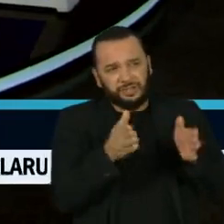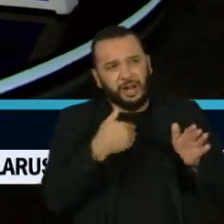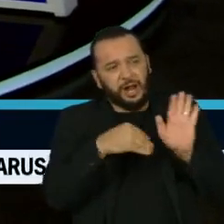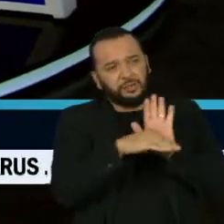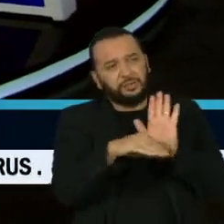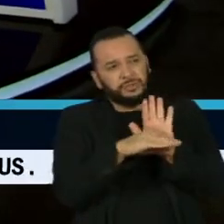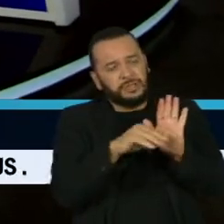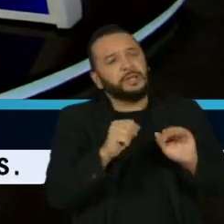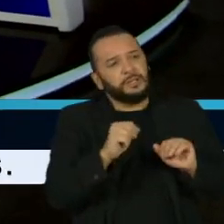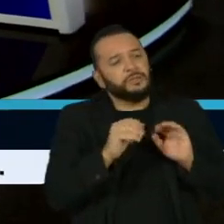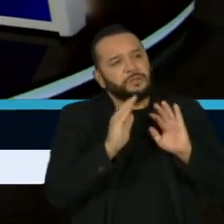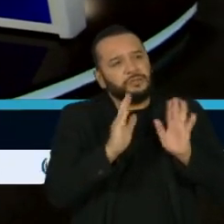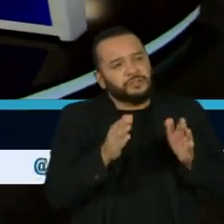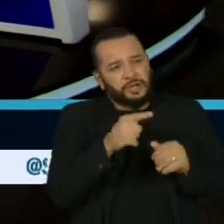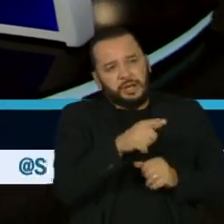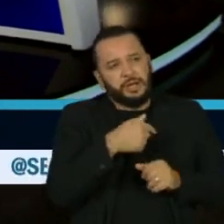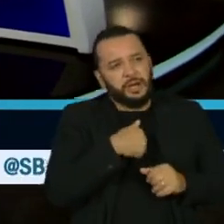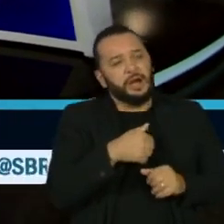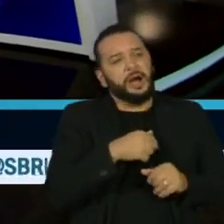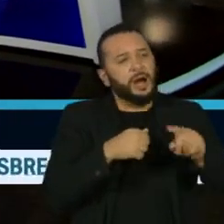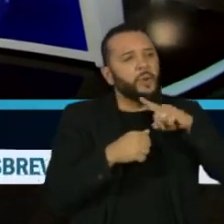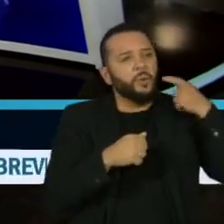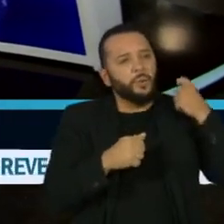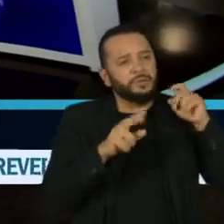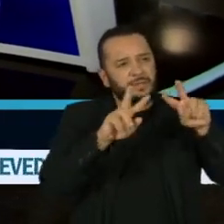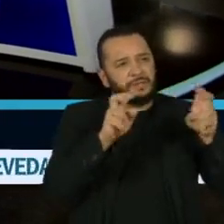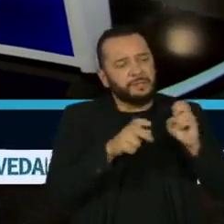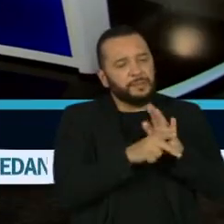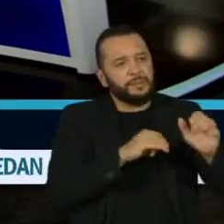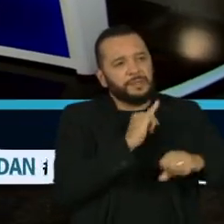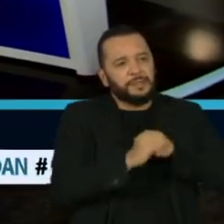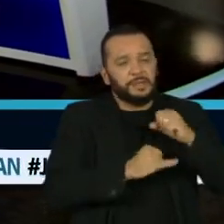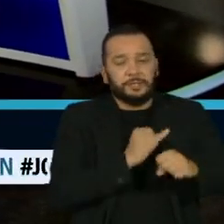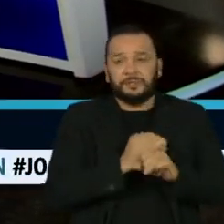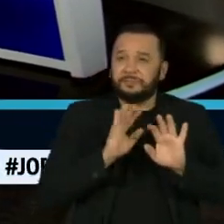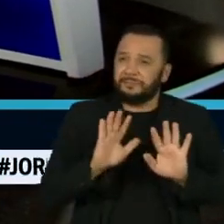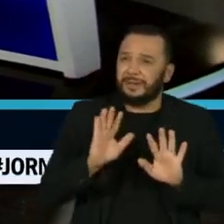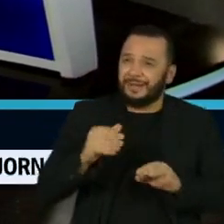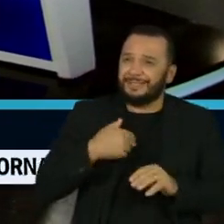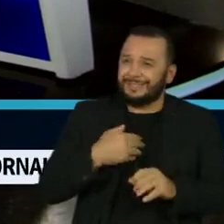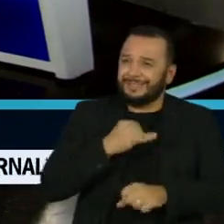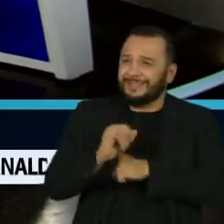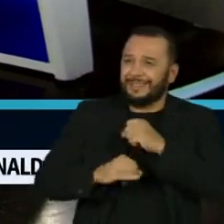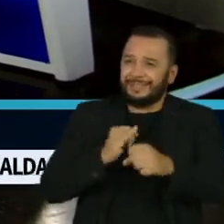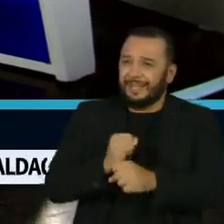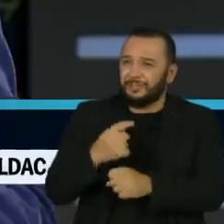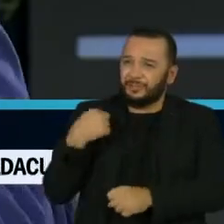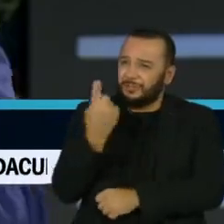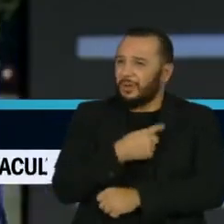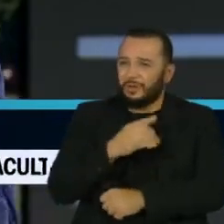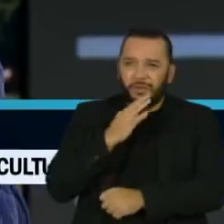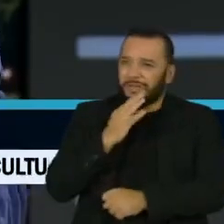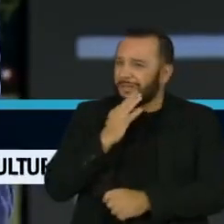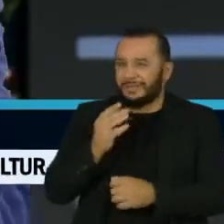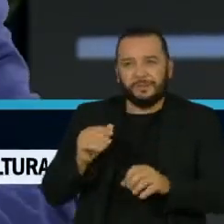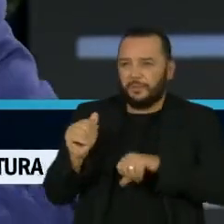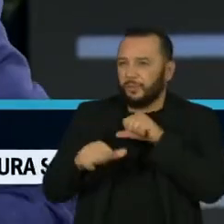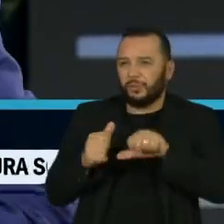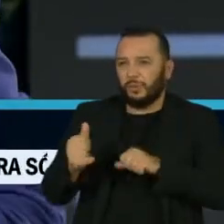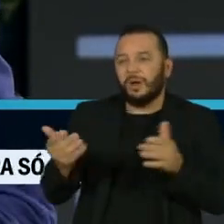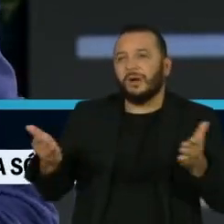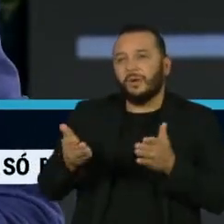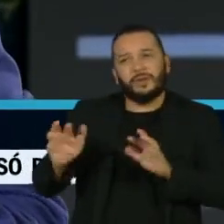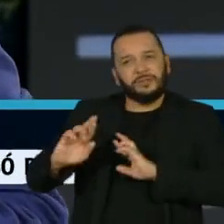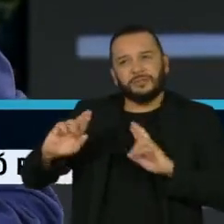internet. Pois é, mas lá a internet da Rússia, a internet que a gente conhecia não existe mais. Ela é diferente na